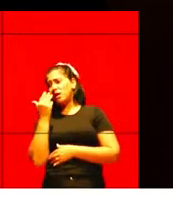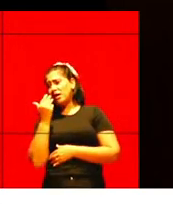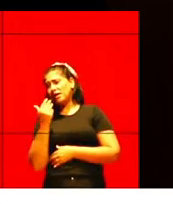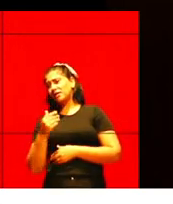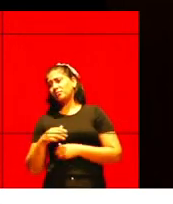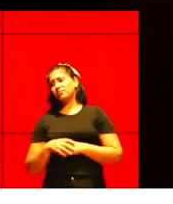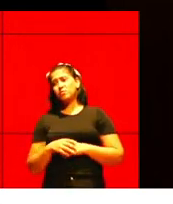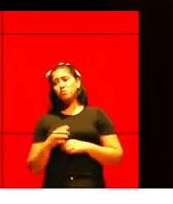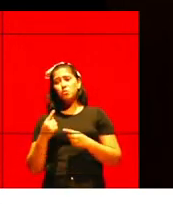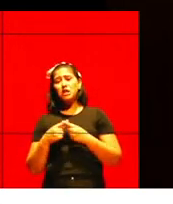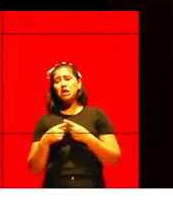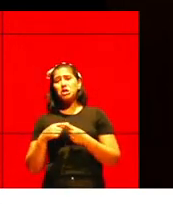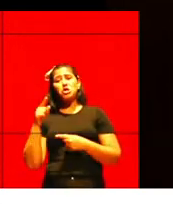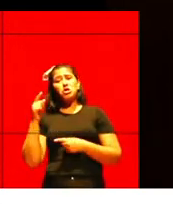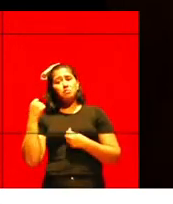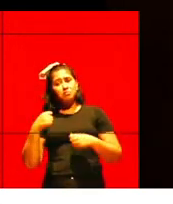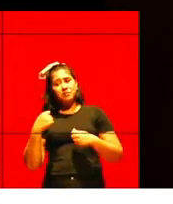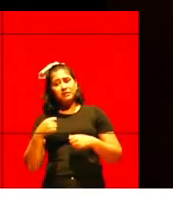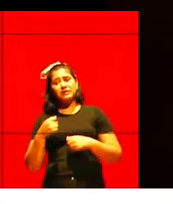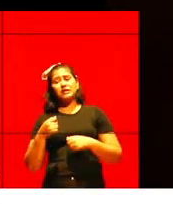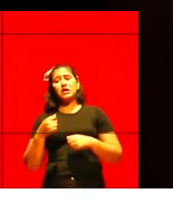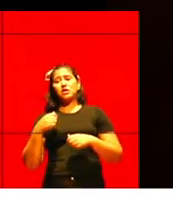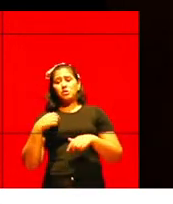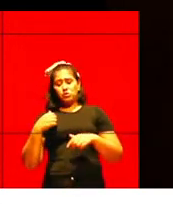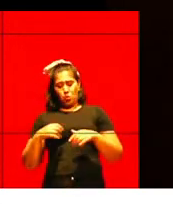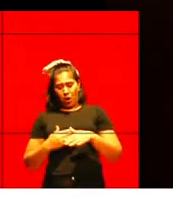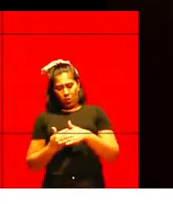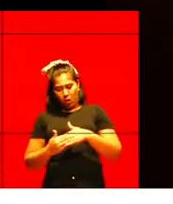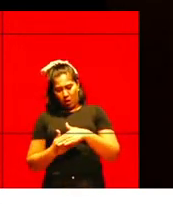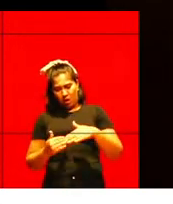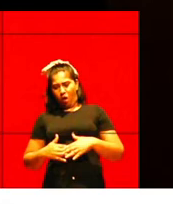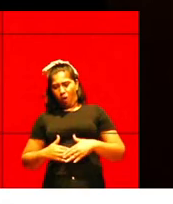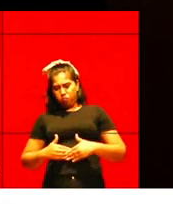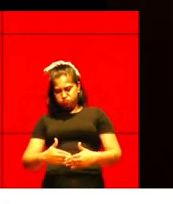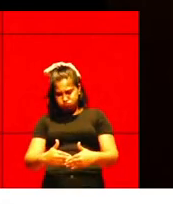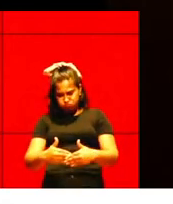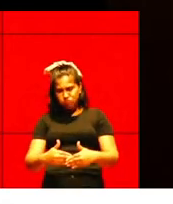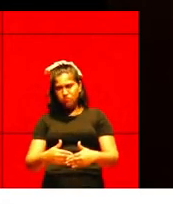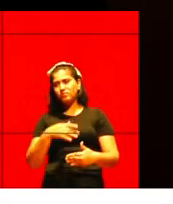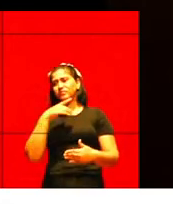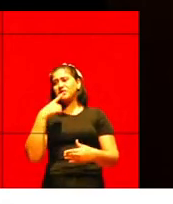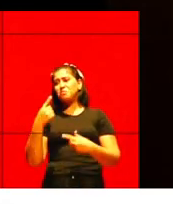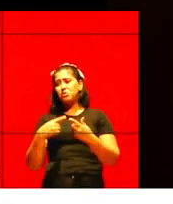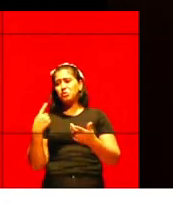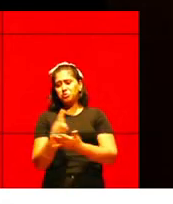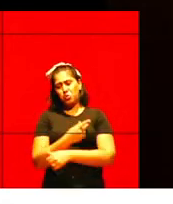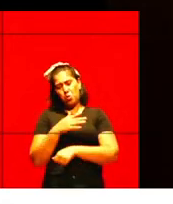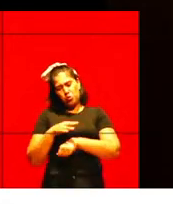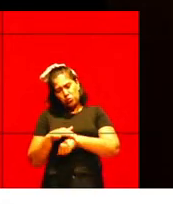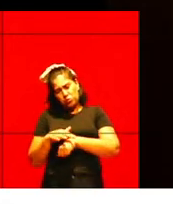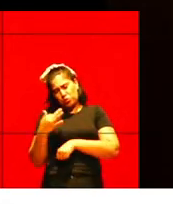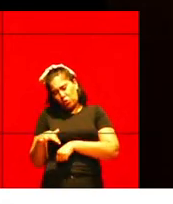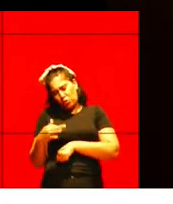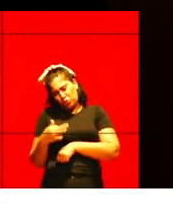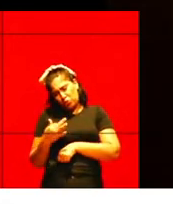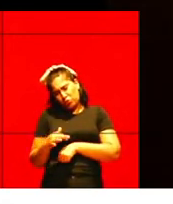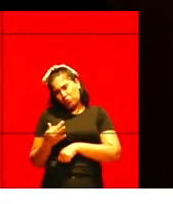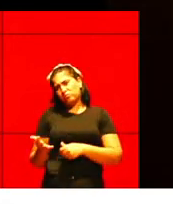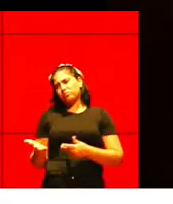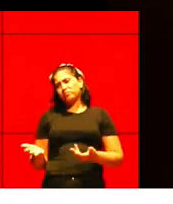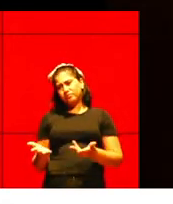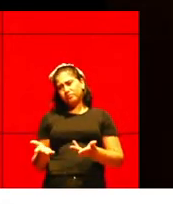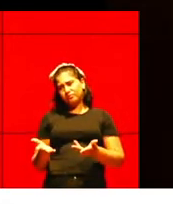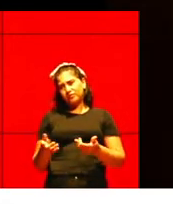não foi feito somente para se alimentar de proteínas ou de outros elementos. Ele precisa também de fibras para ajudar